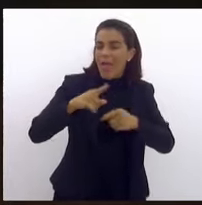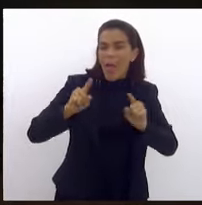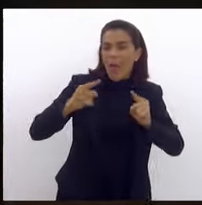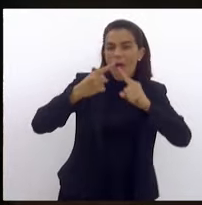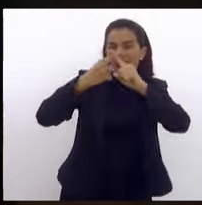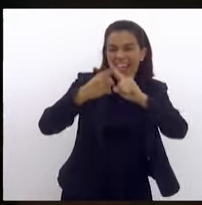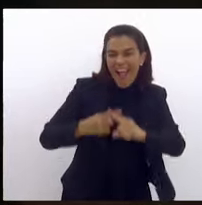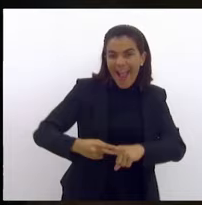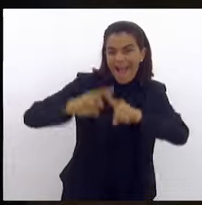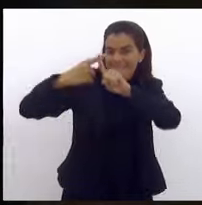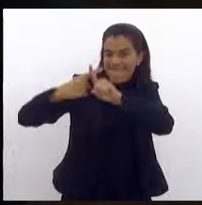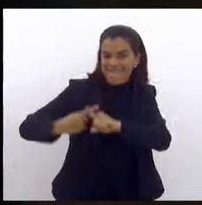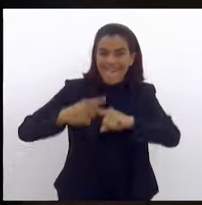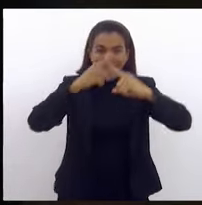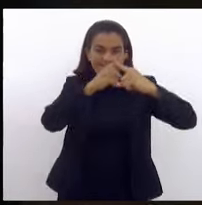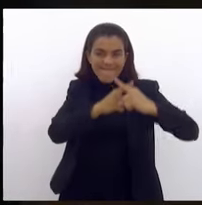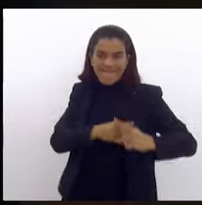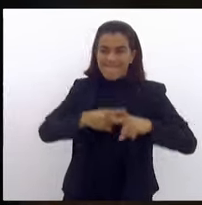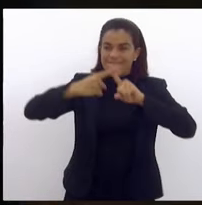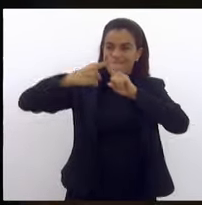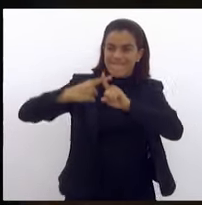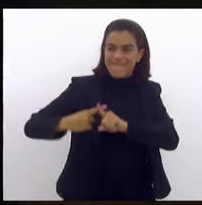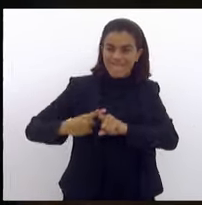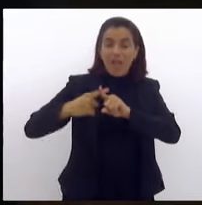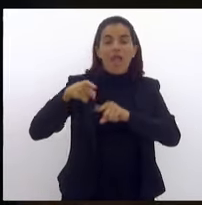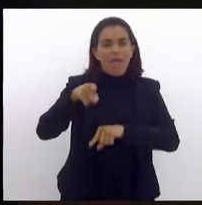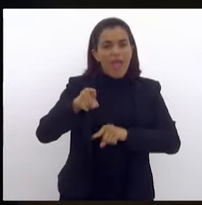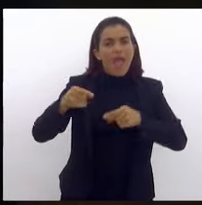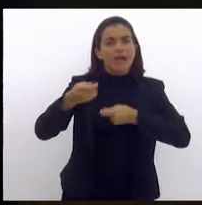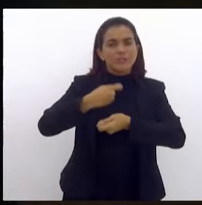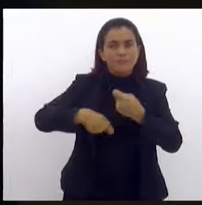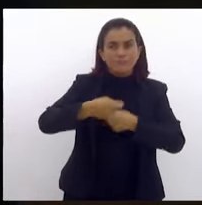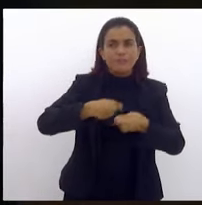campeonato, aquele congraçamento das escolas, ela é